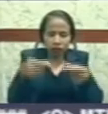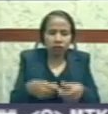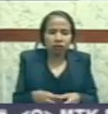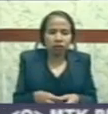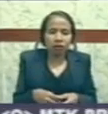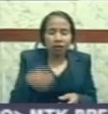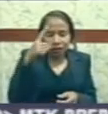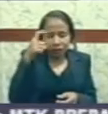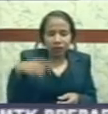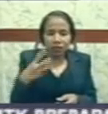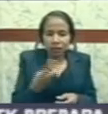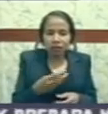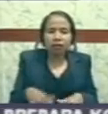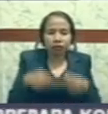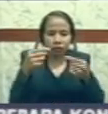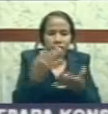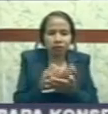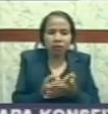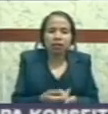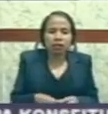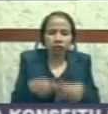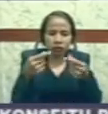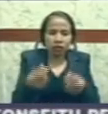Mas também sama ita tem que for osamba niatan.